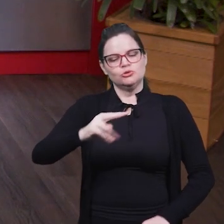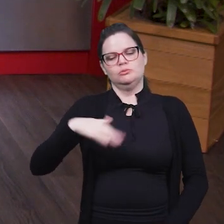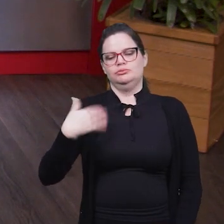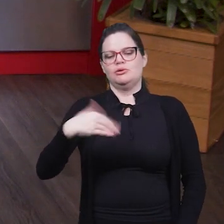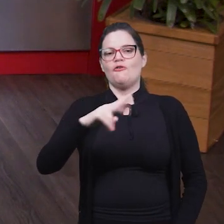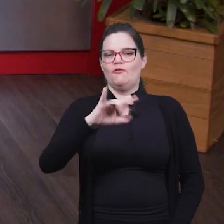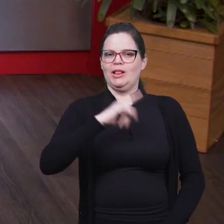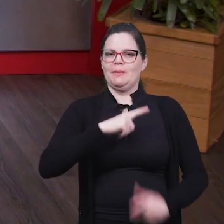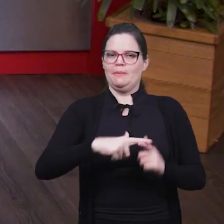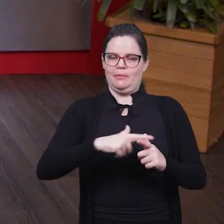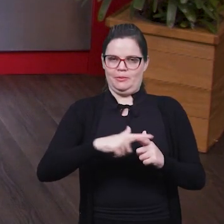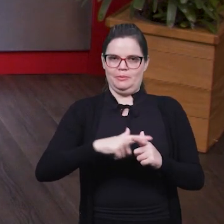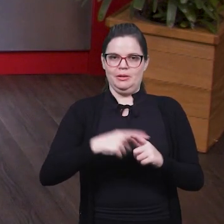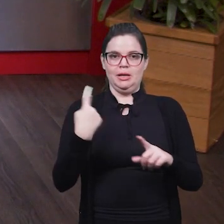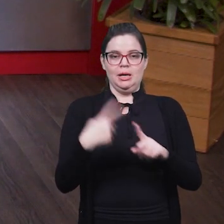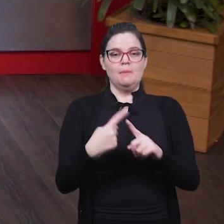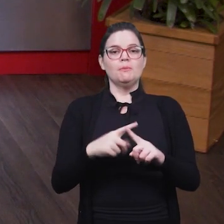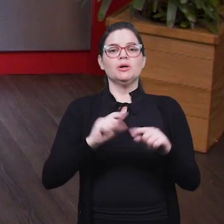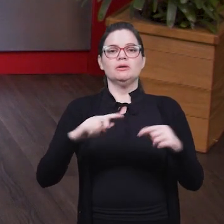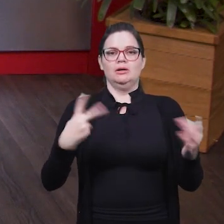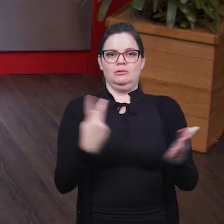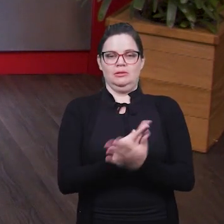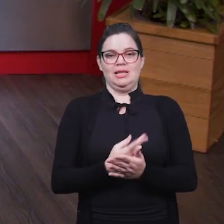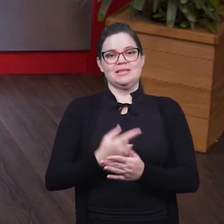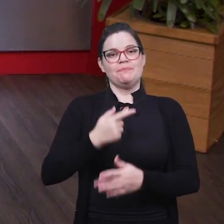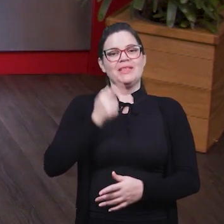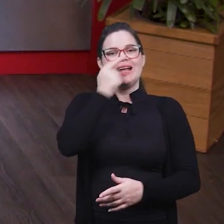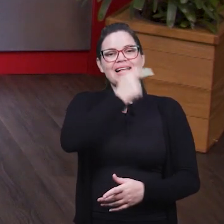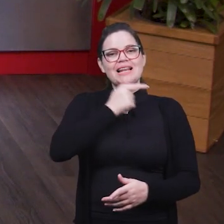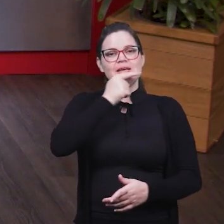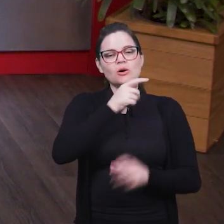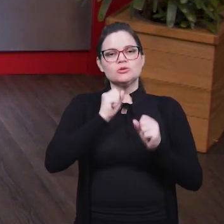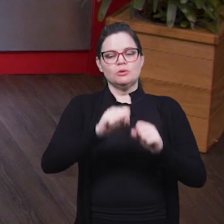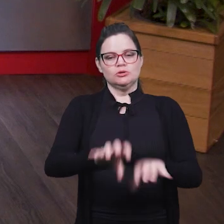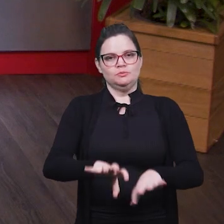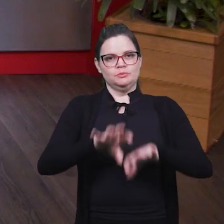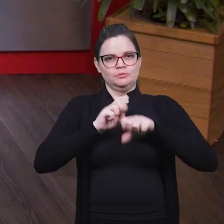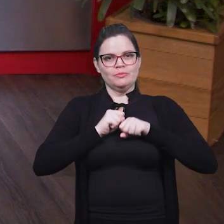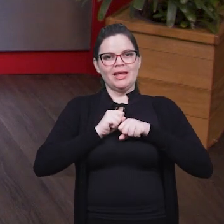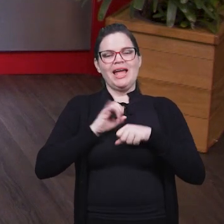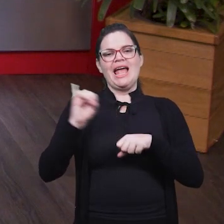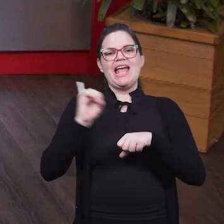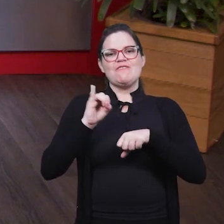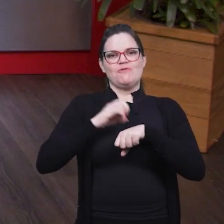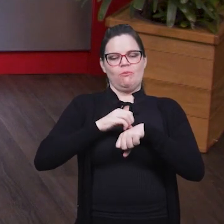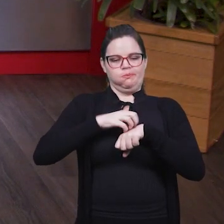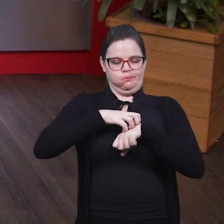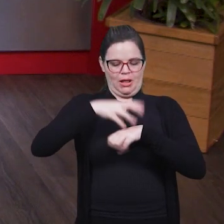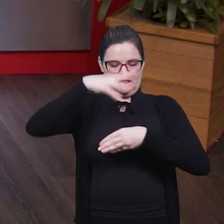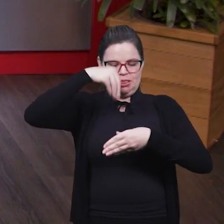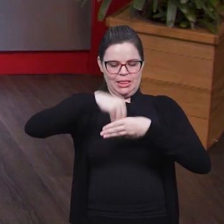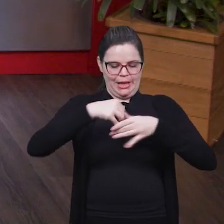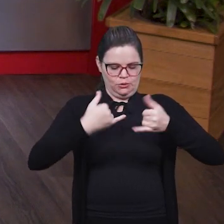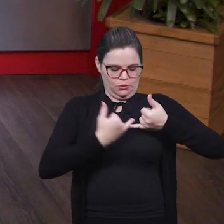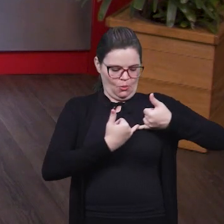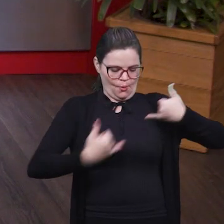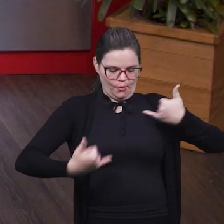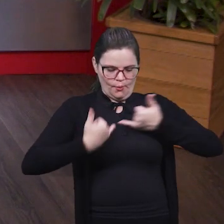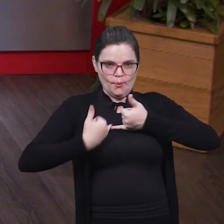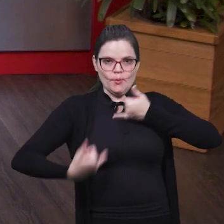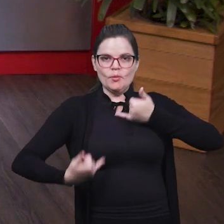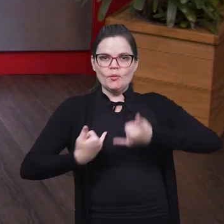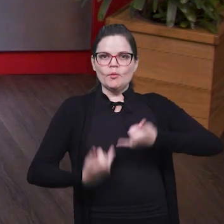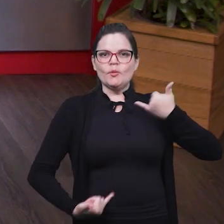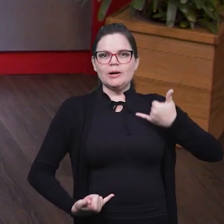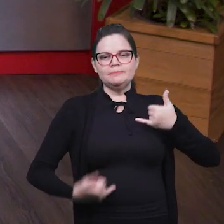glicose ela pode levar a uma inflamação crônica dos vasos sanguíneos e dos nervos, podendo desenvolver uns